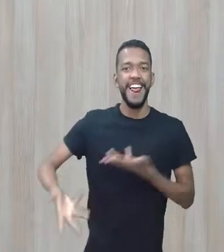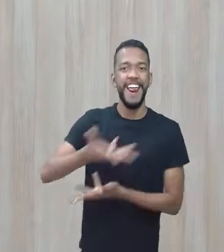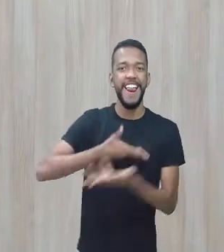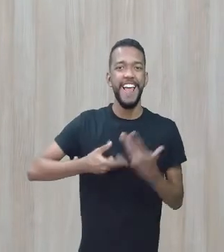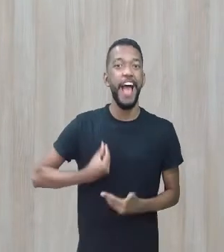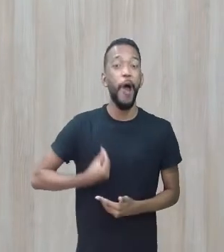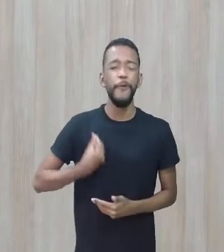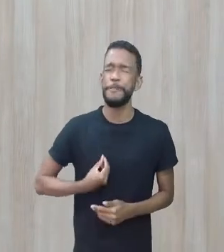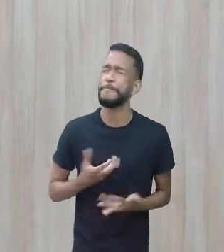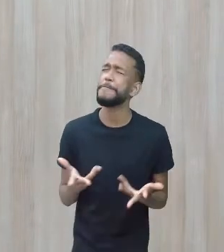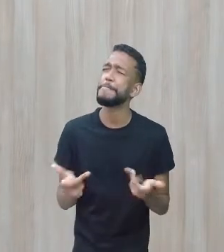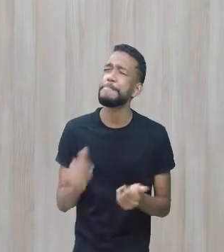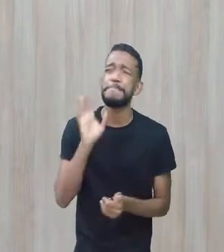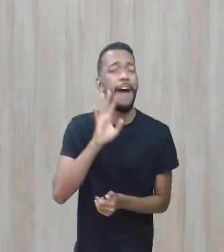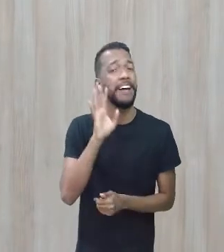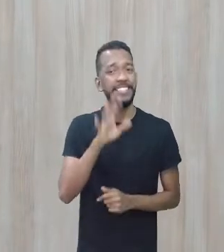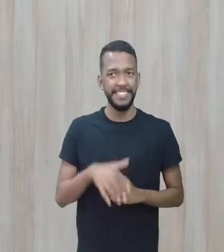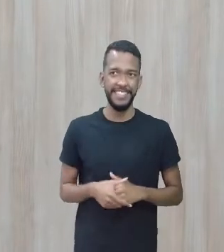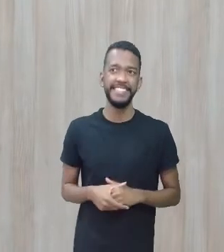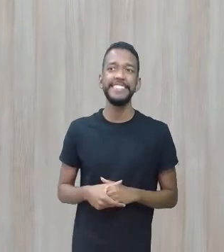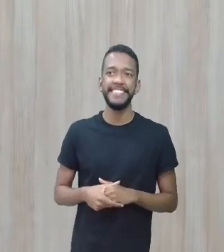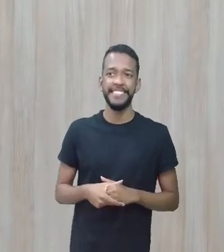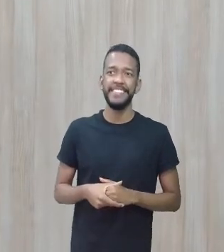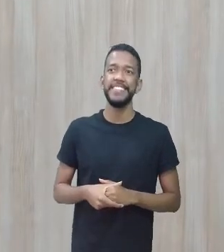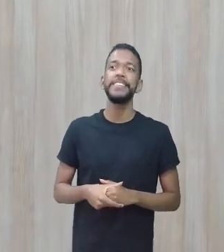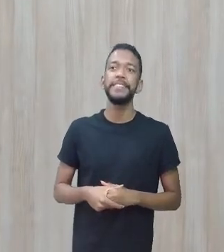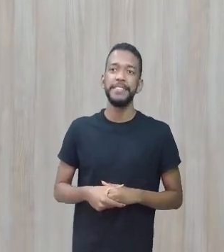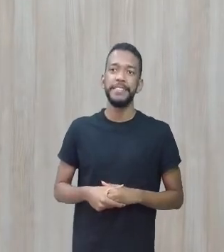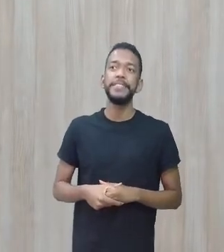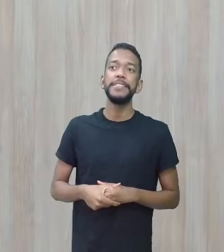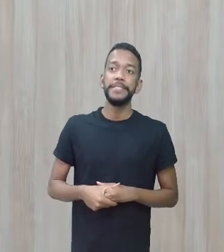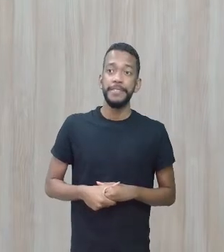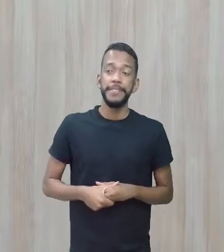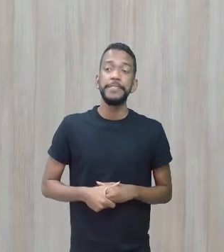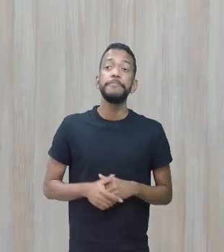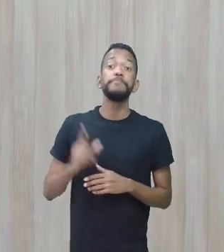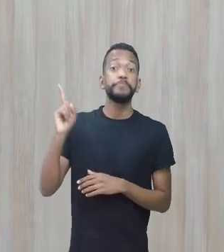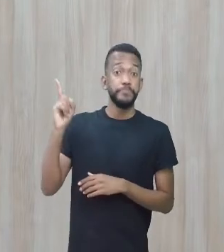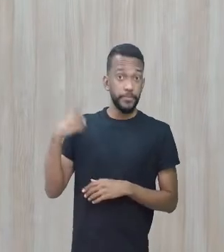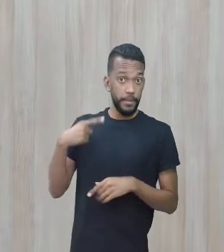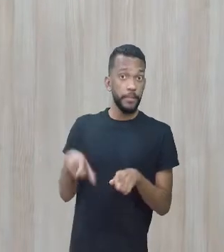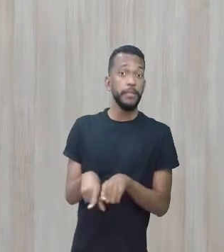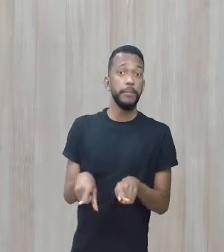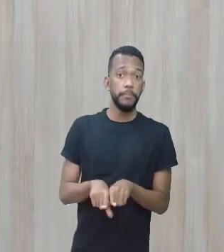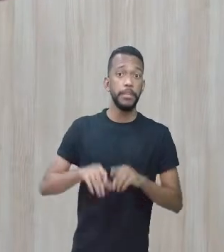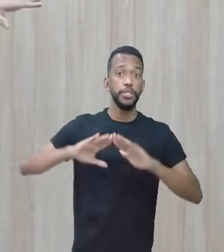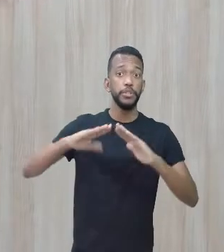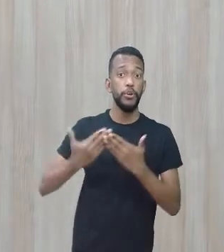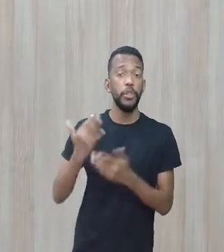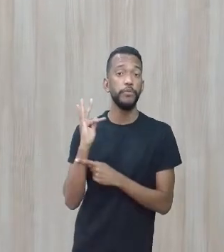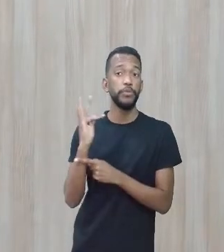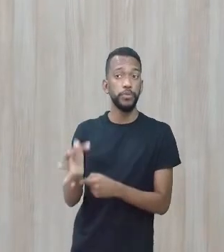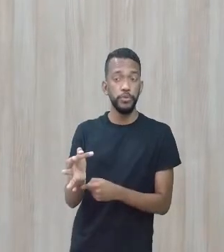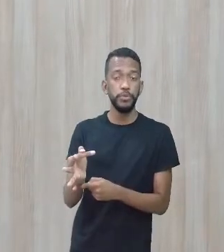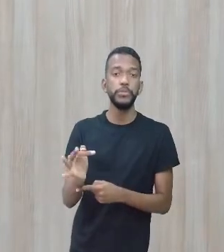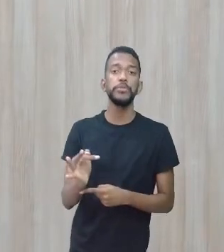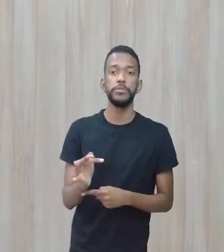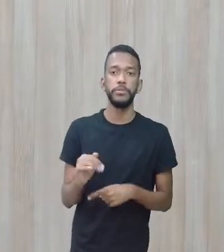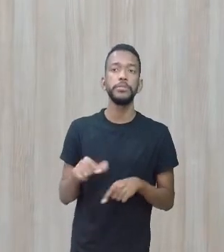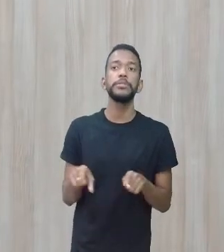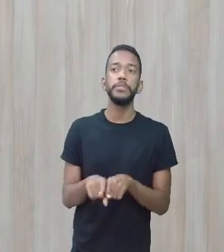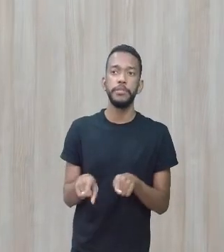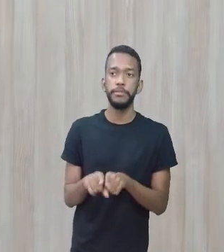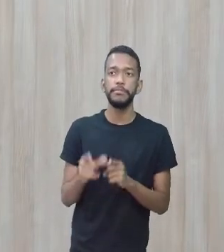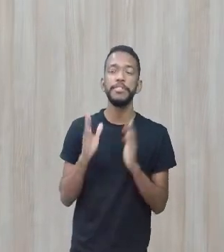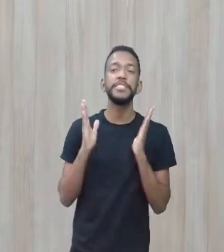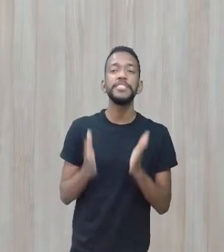ao vivo. Vai ser massa. Aqui a gente tem a Escola do Futuro. Eu estou trazendo para vocês porque logo no comecinho a gente não